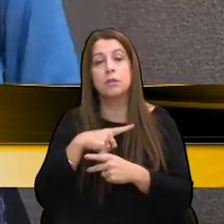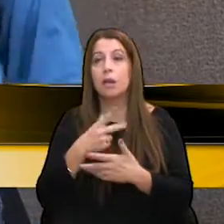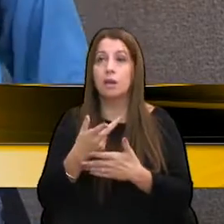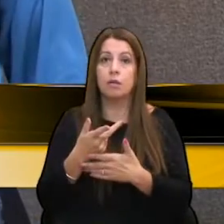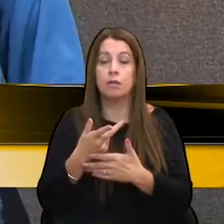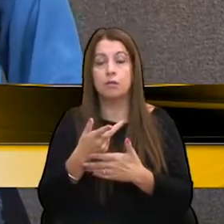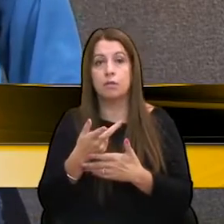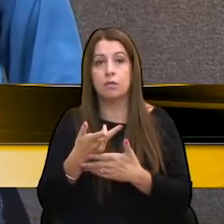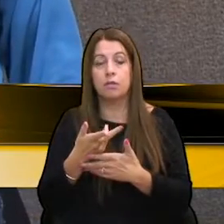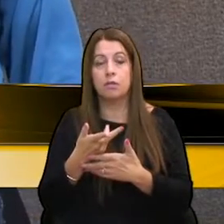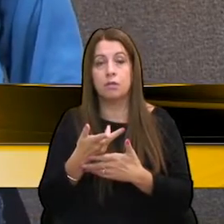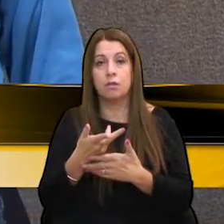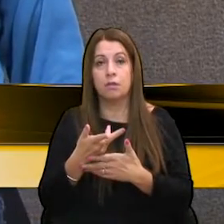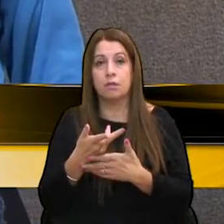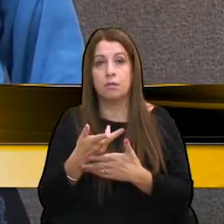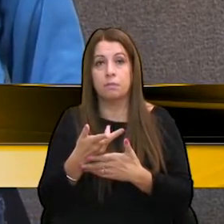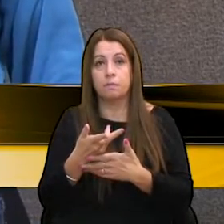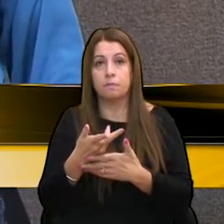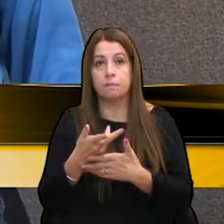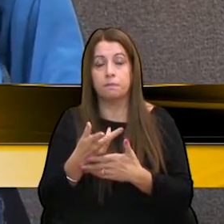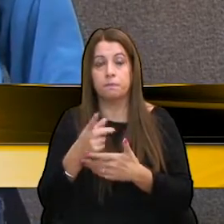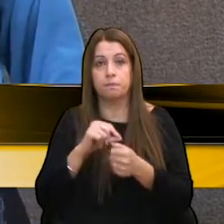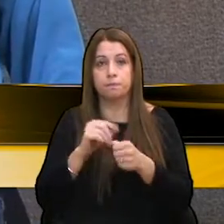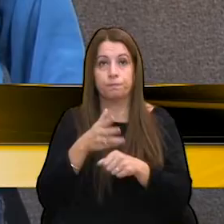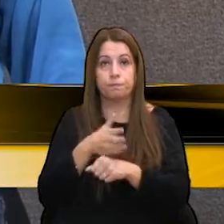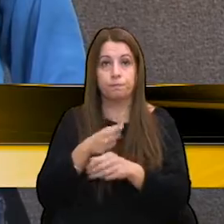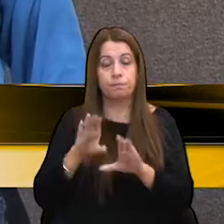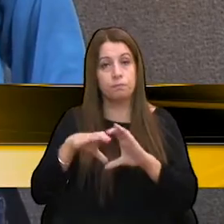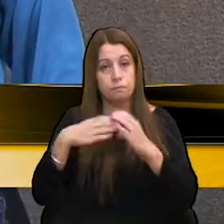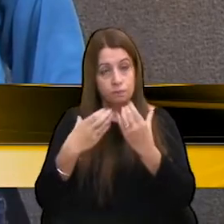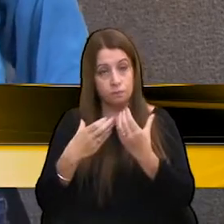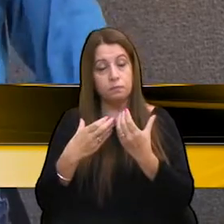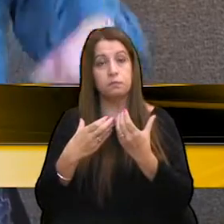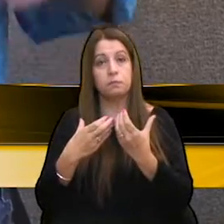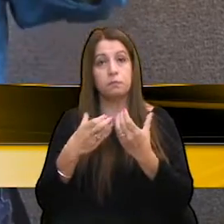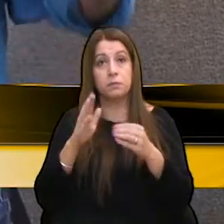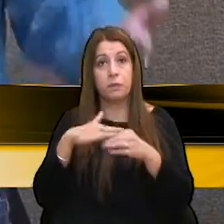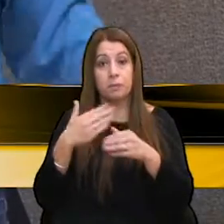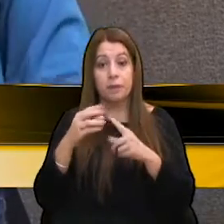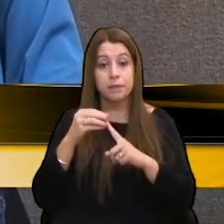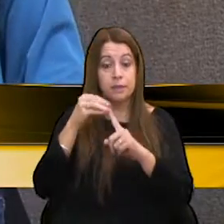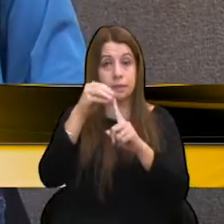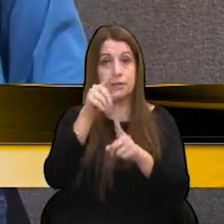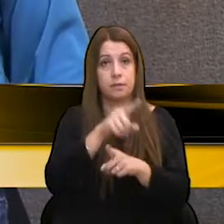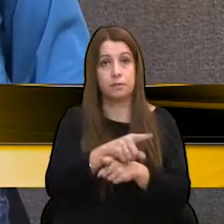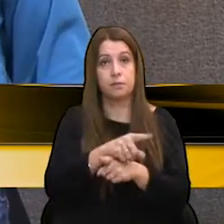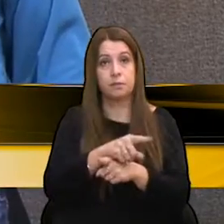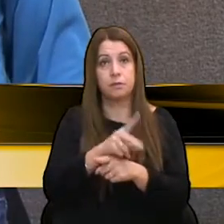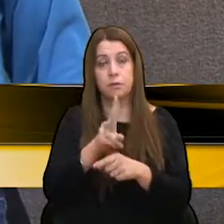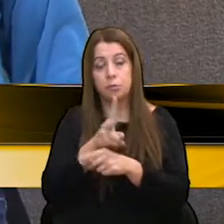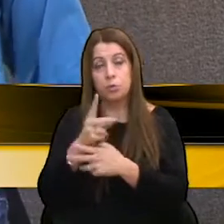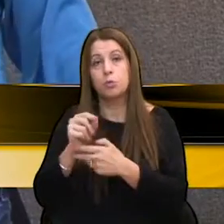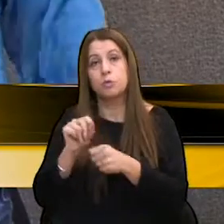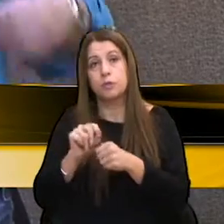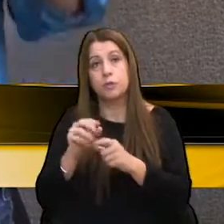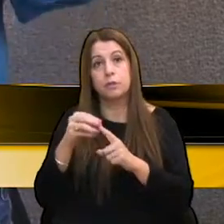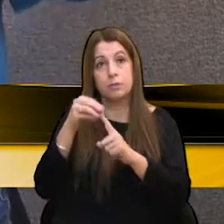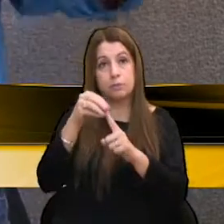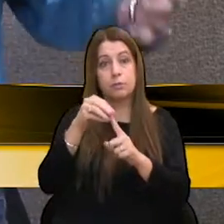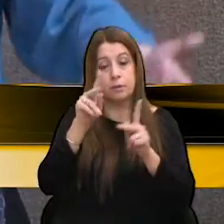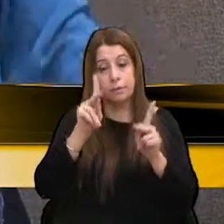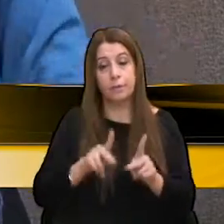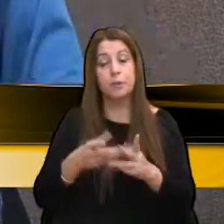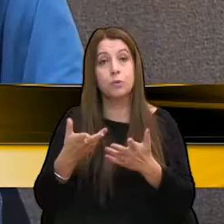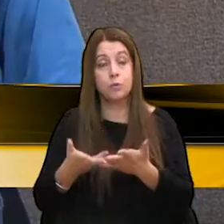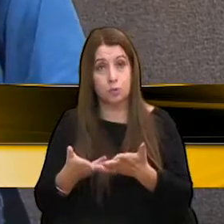figuras que fazem parte da comunidade, né, mais destacadas, né? A gente sempre procura destacar